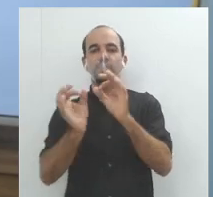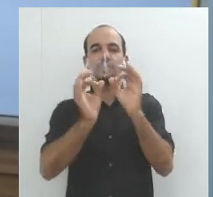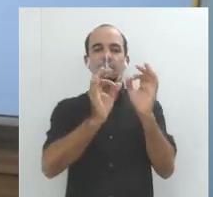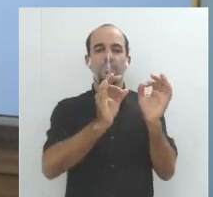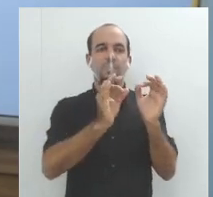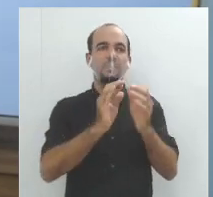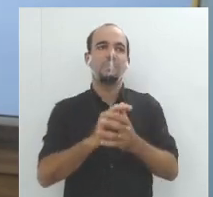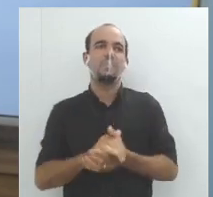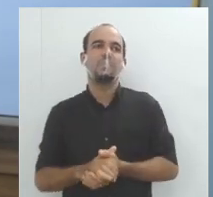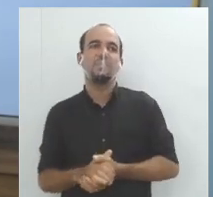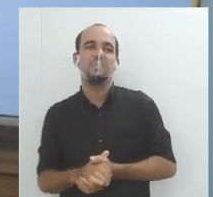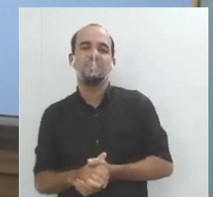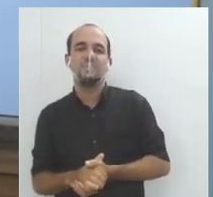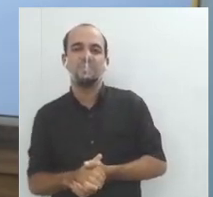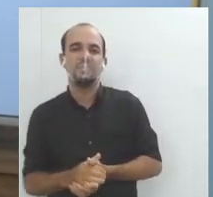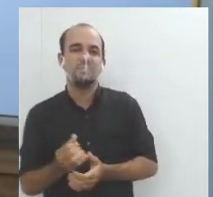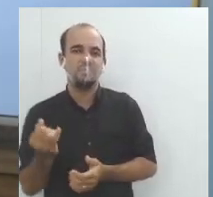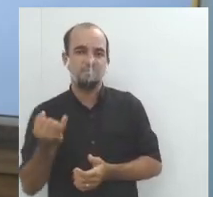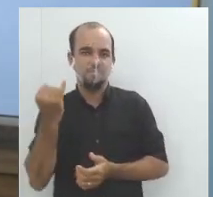Rapidinho.